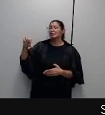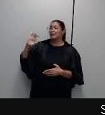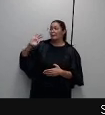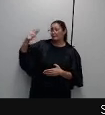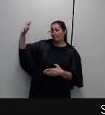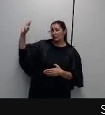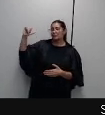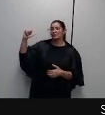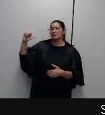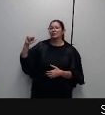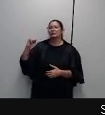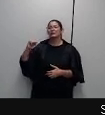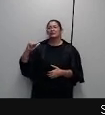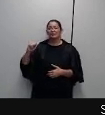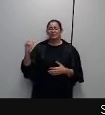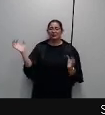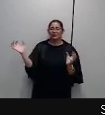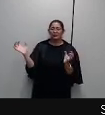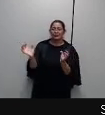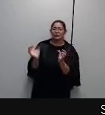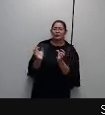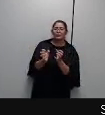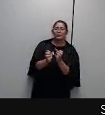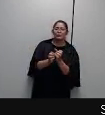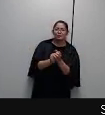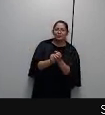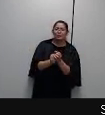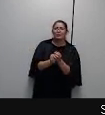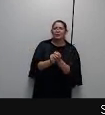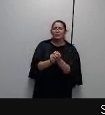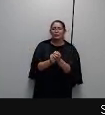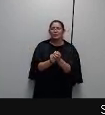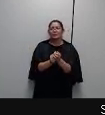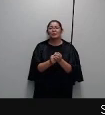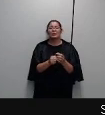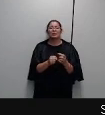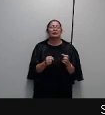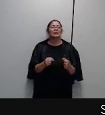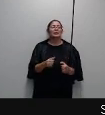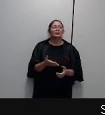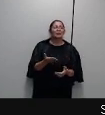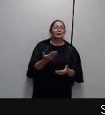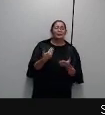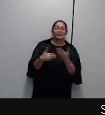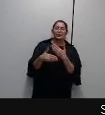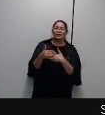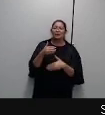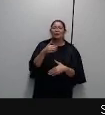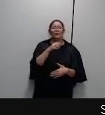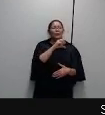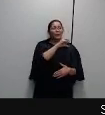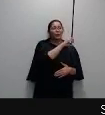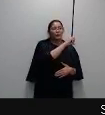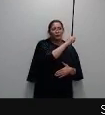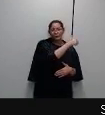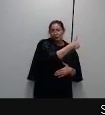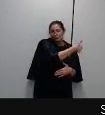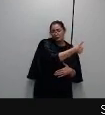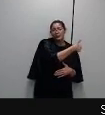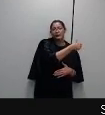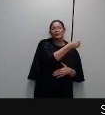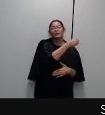acumulada para o período de 11 de 96 até sete e 98 valor